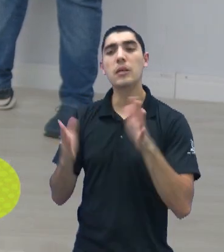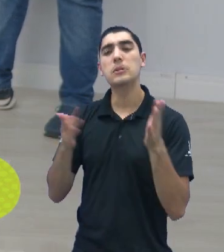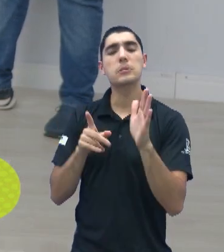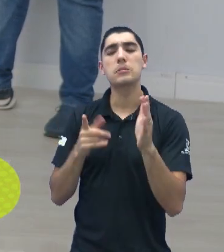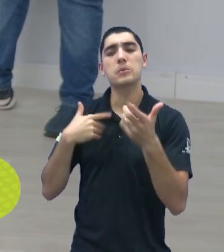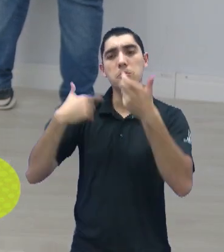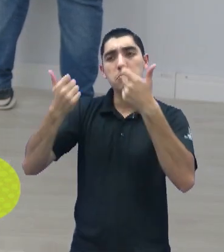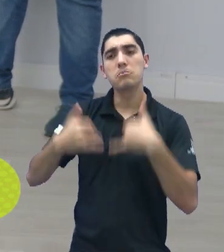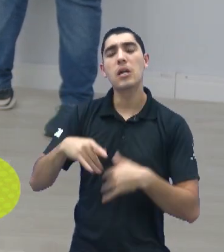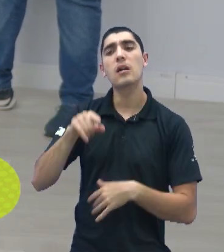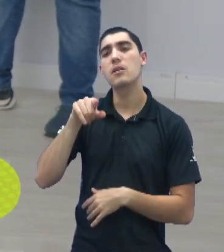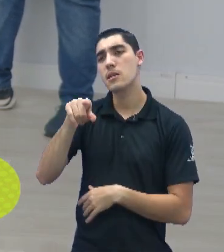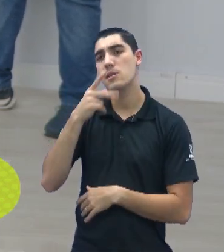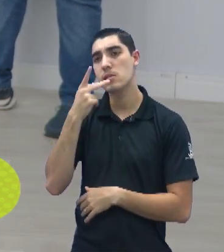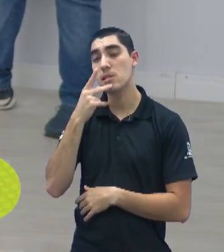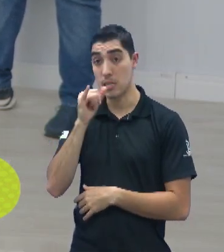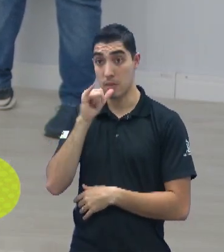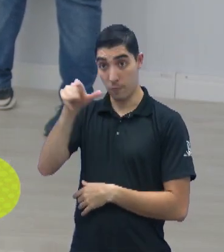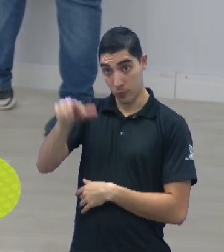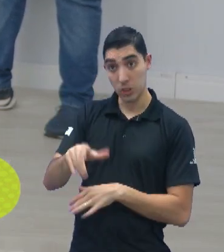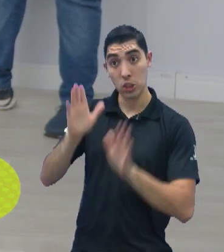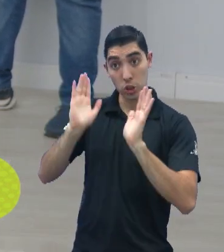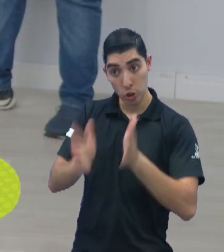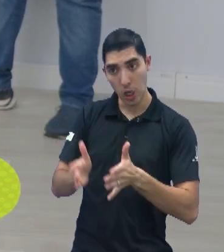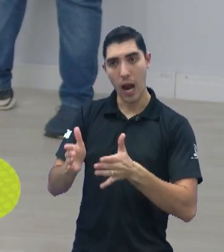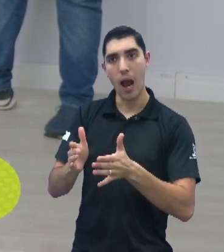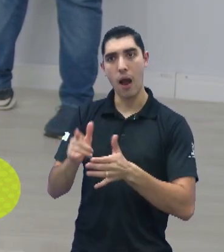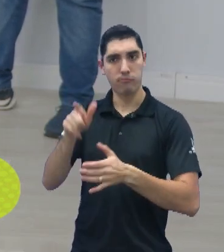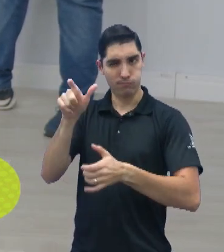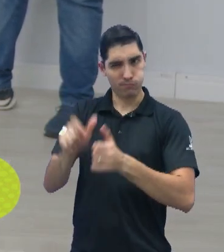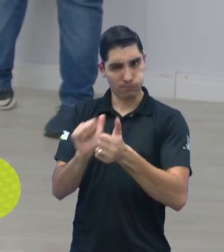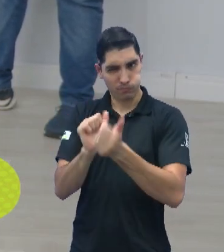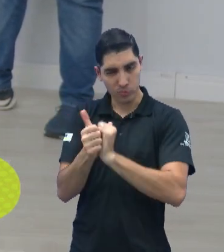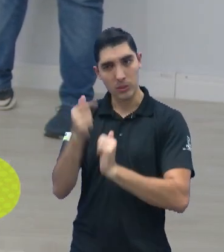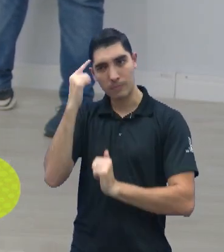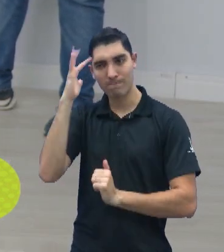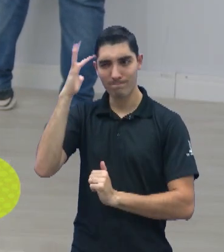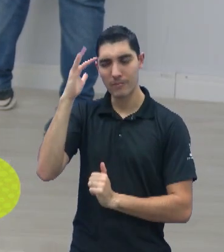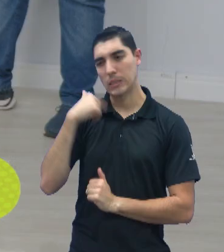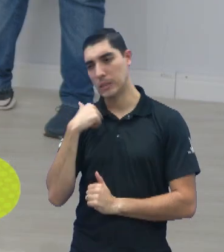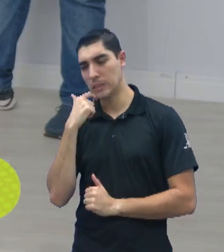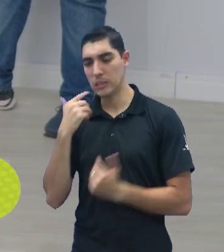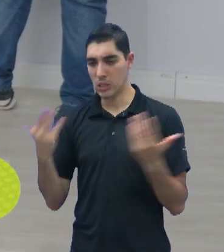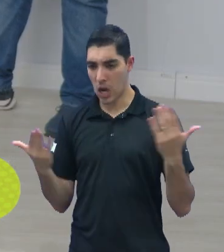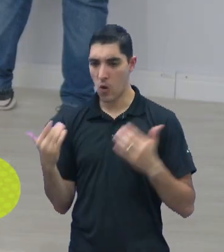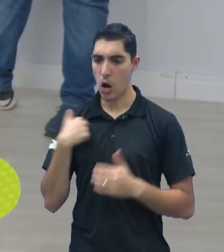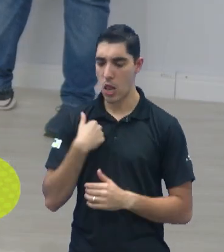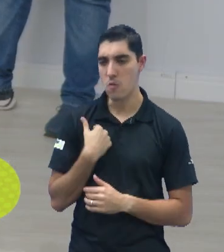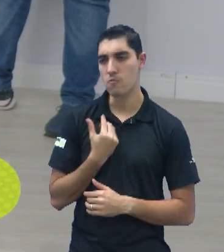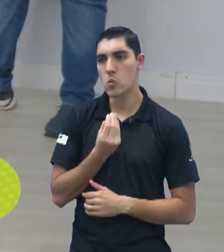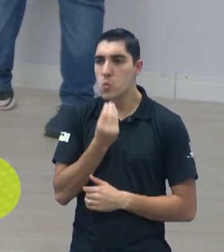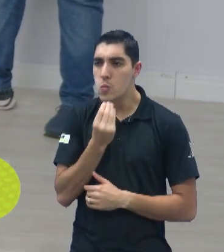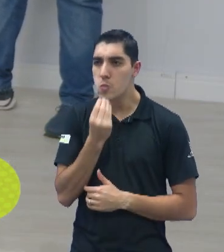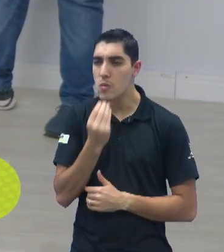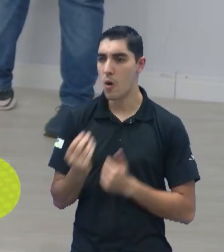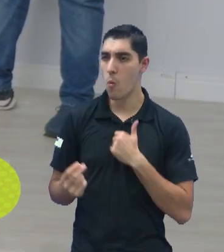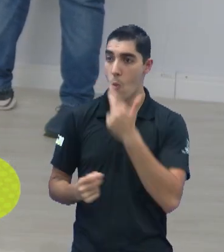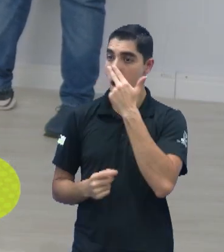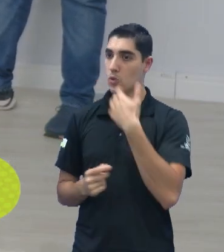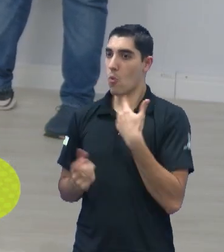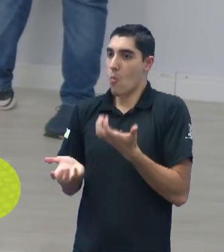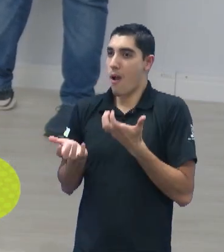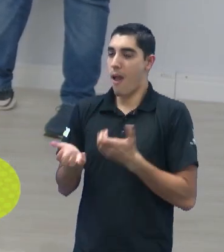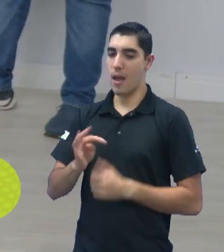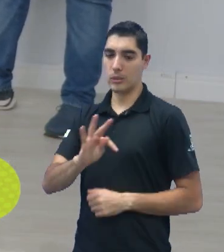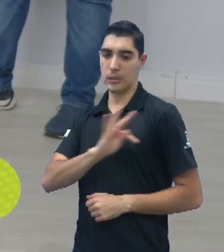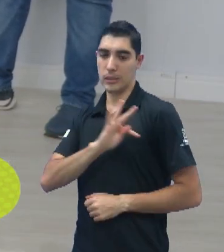que ainda enquanto jogador, já na reta final da sua carreira como jogador, acho que você já começou a pensar, pô, eu acho que ser treinador pode ser um